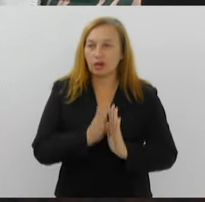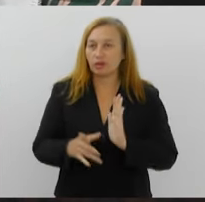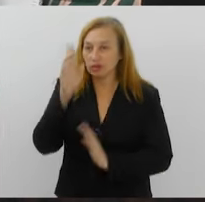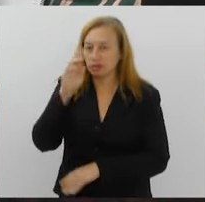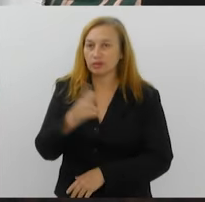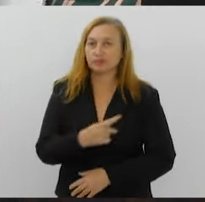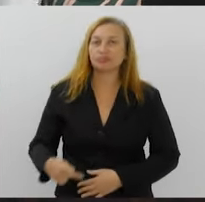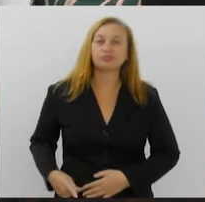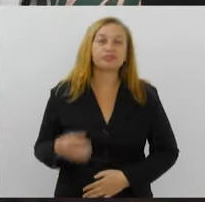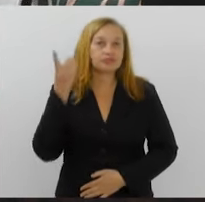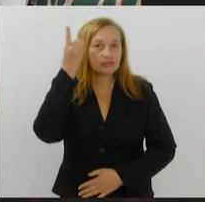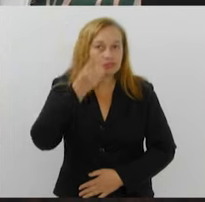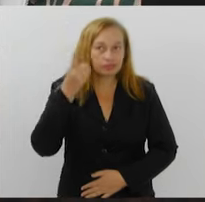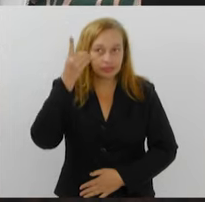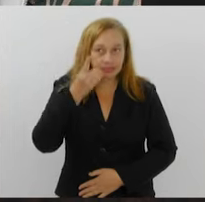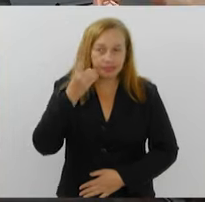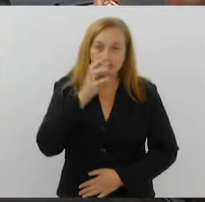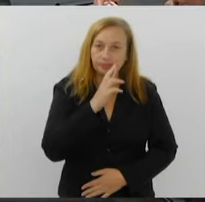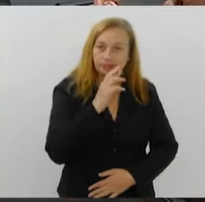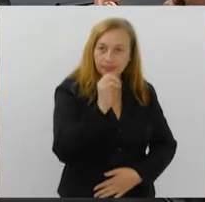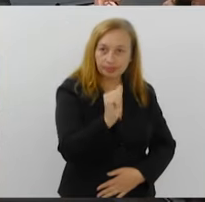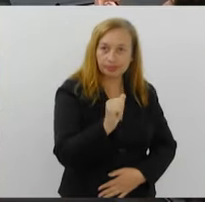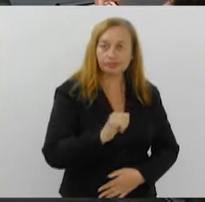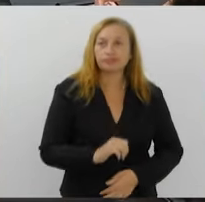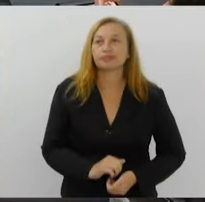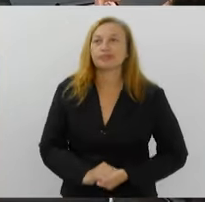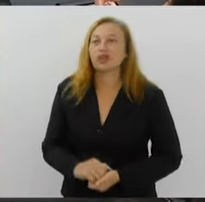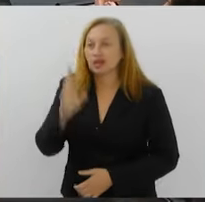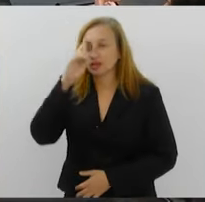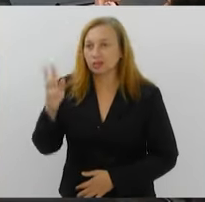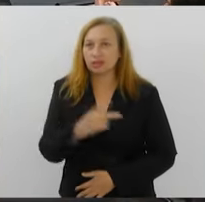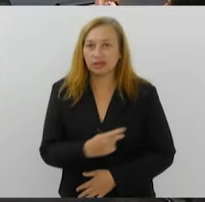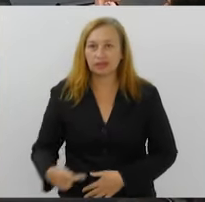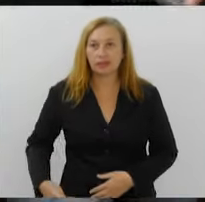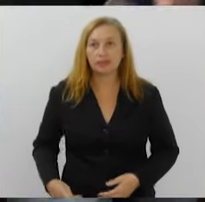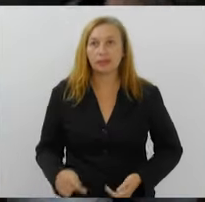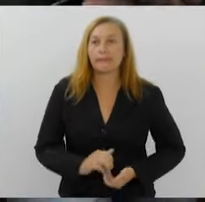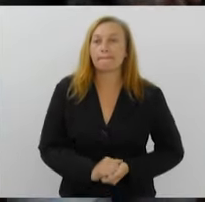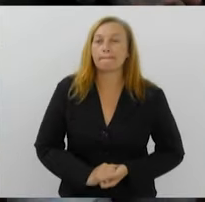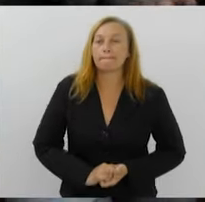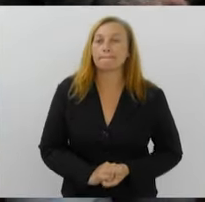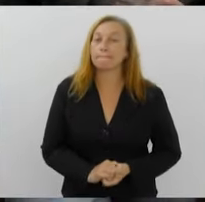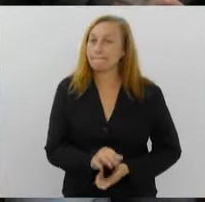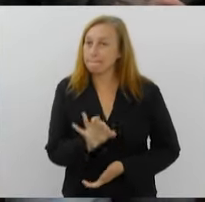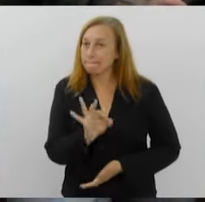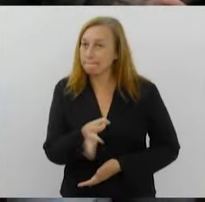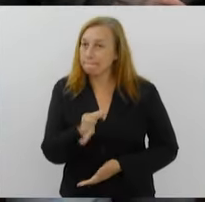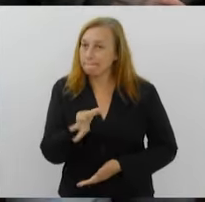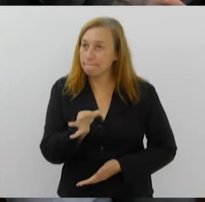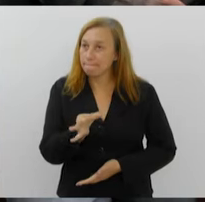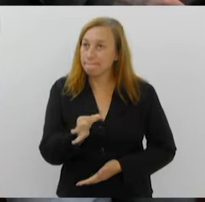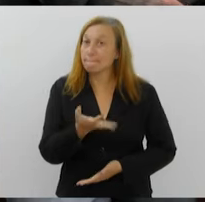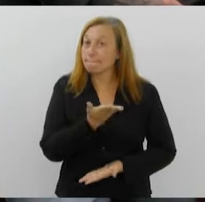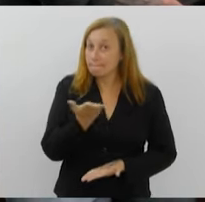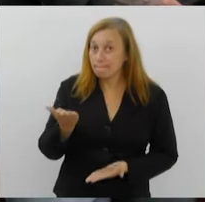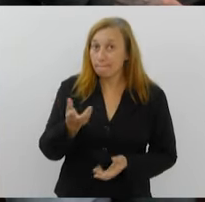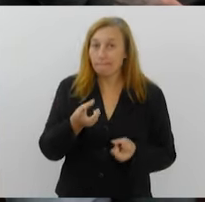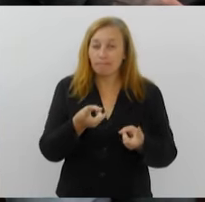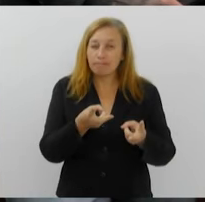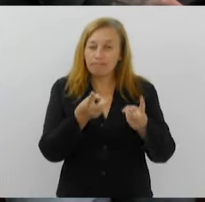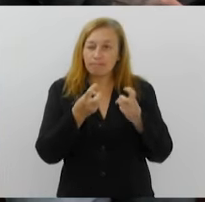presidente. Deputado Rodrigo Amorim. Senhor presidente, obviamente que todos observaram